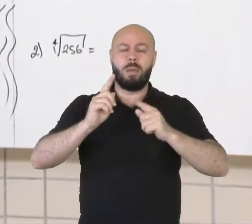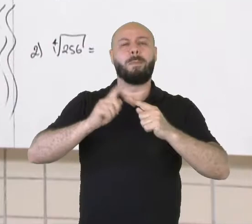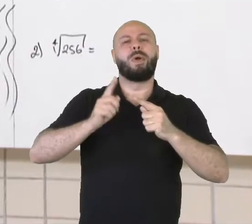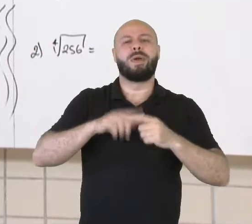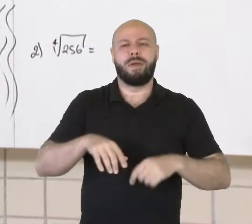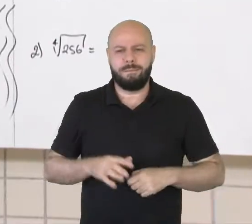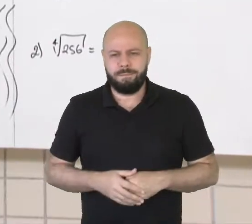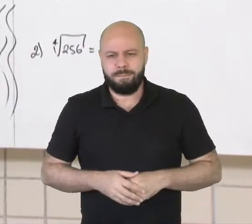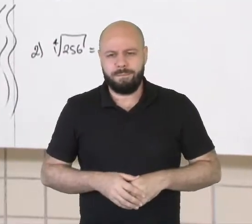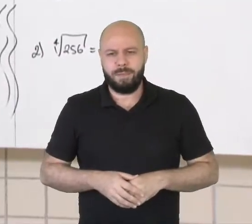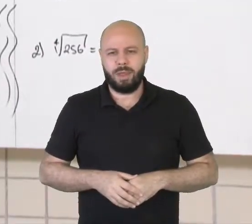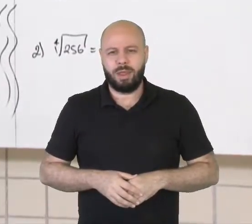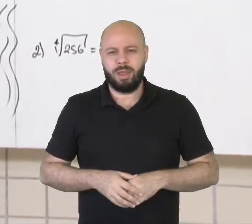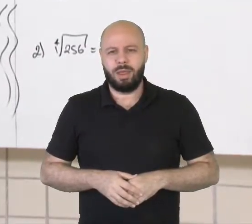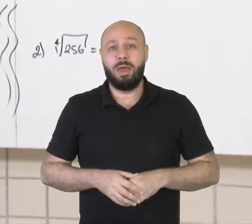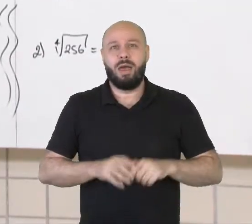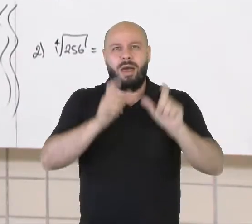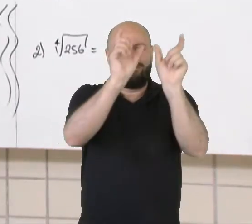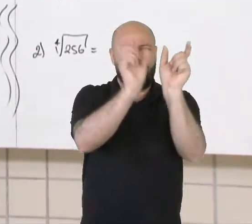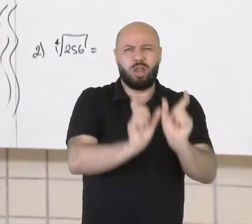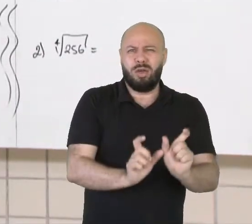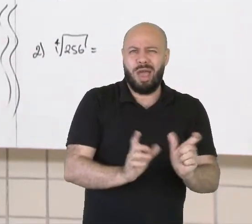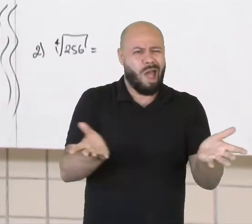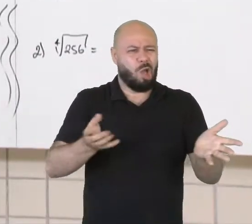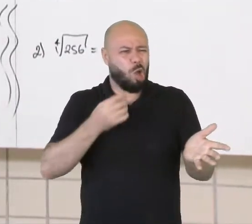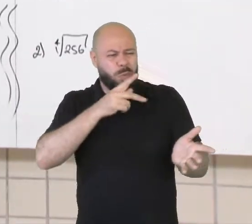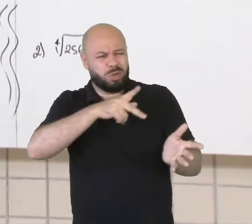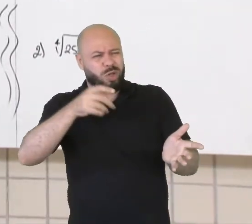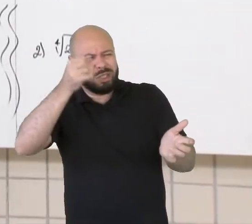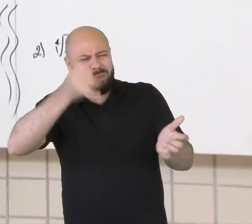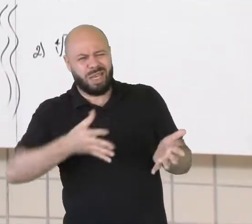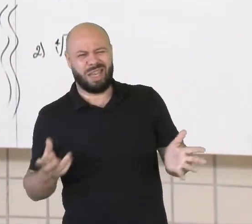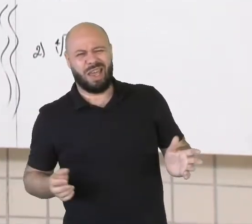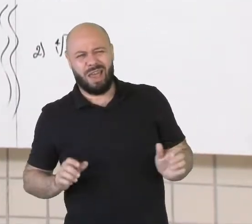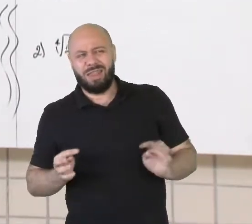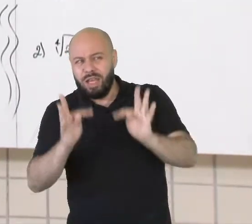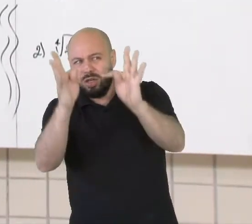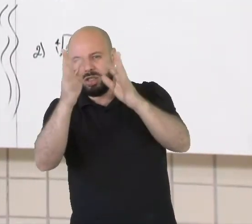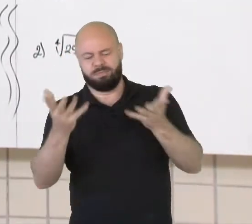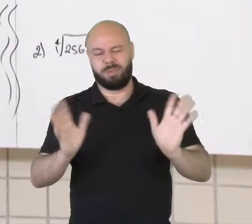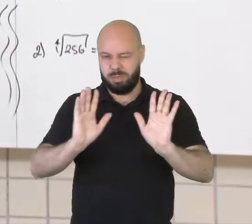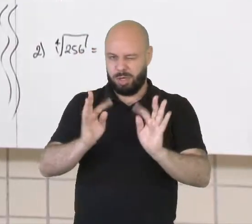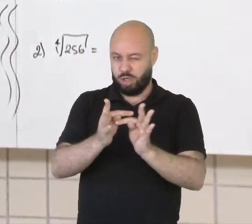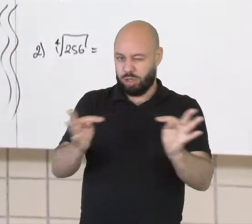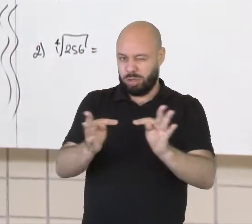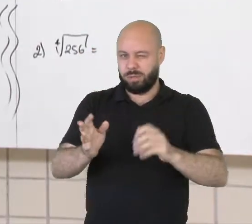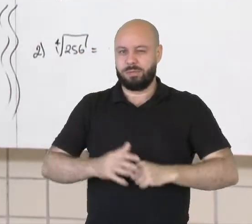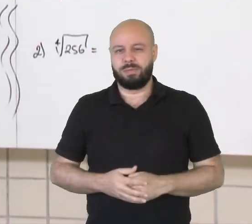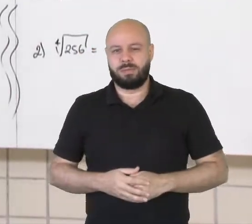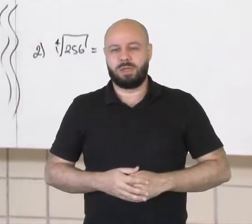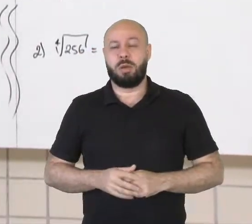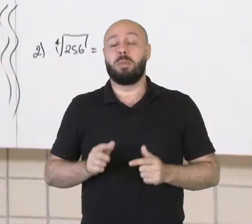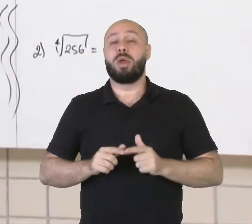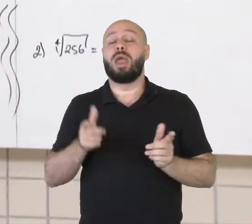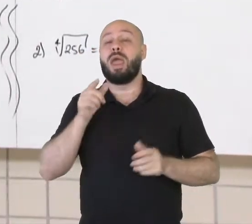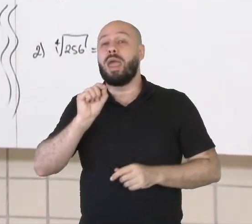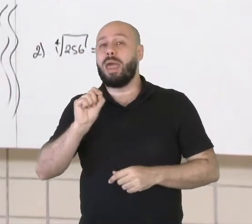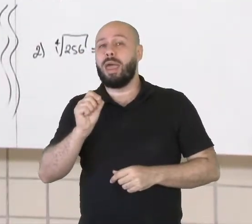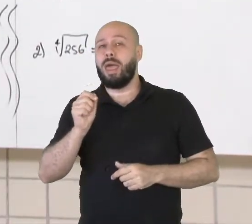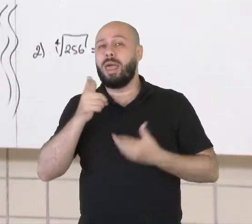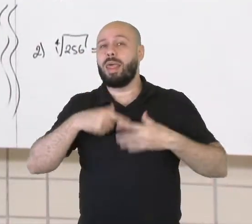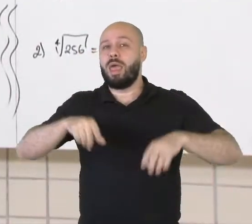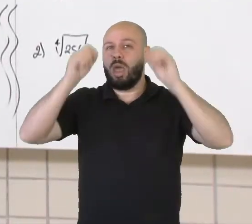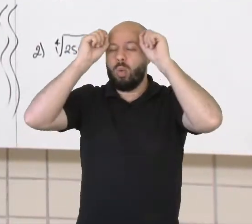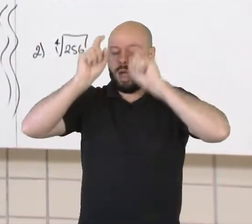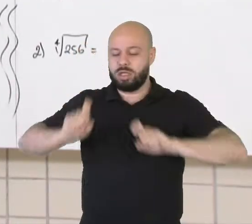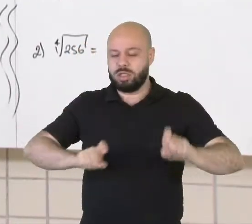tecnologia? Logo depois de fatorar o 256 por 2 sucessivamente. Simples, porque a linguagem de informática ela é toda